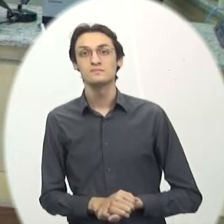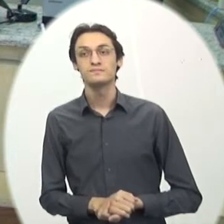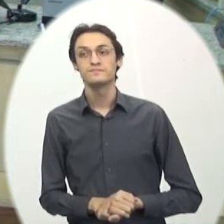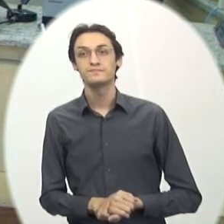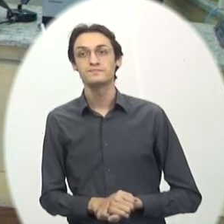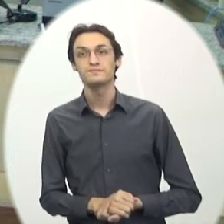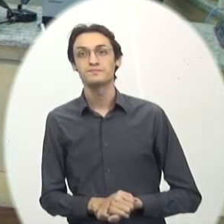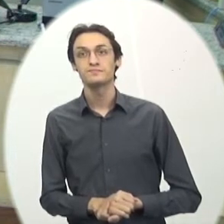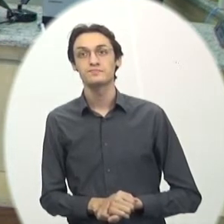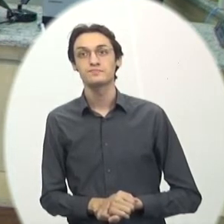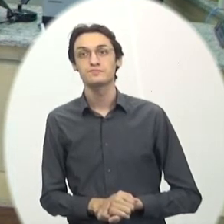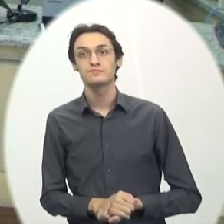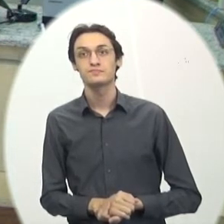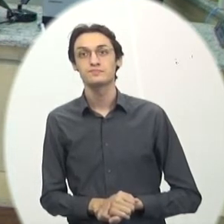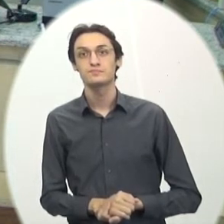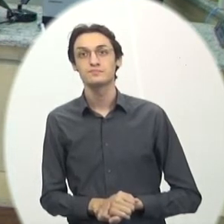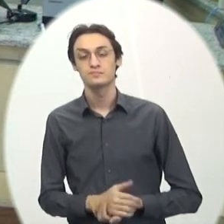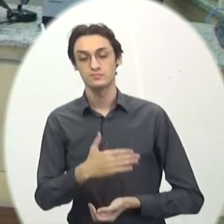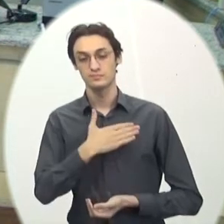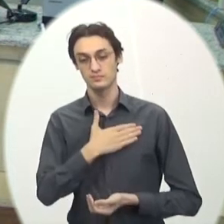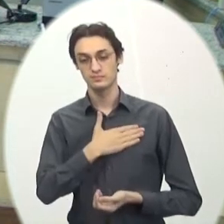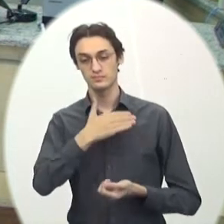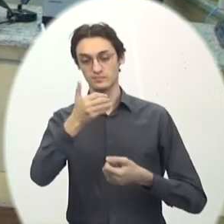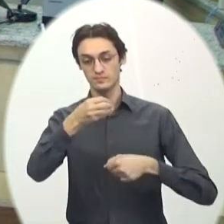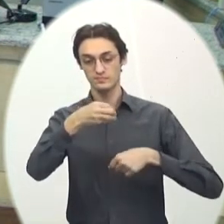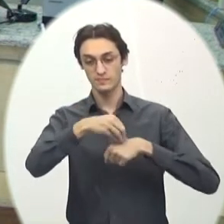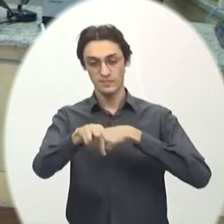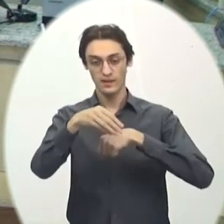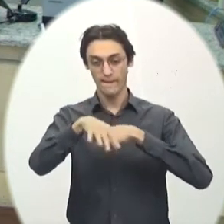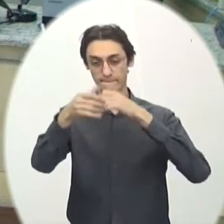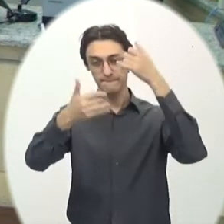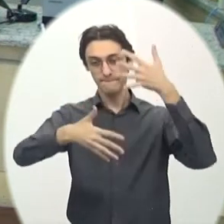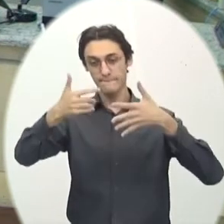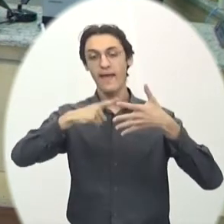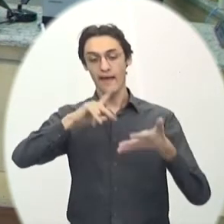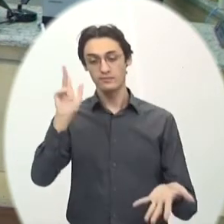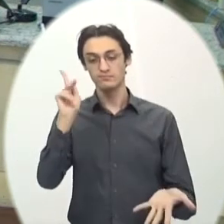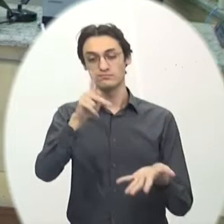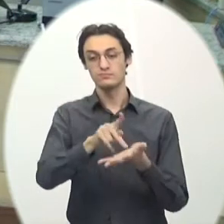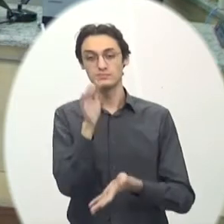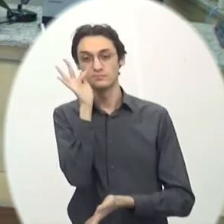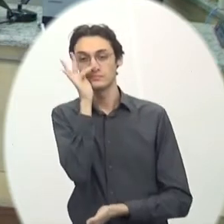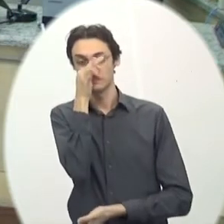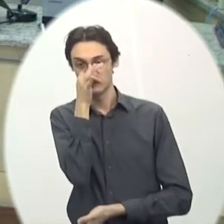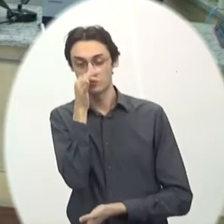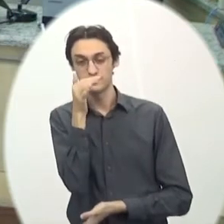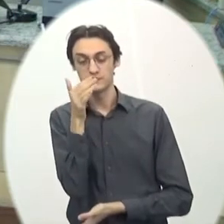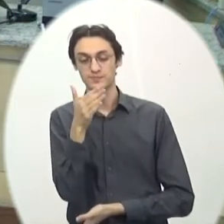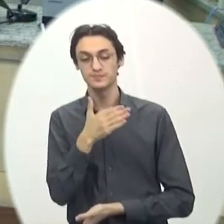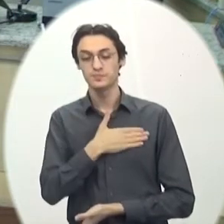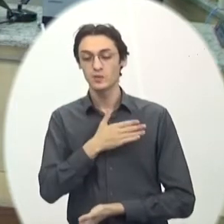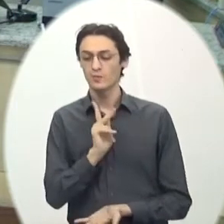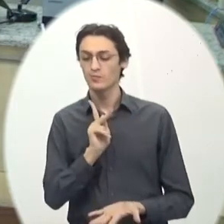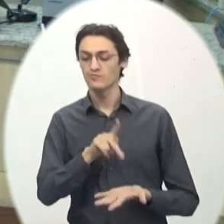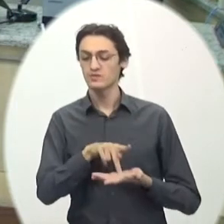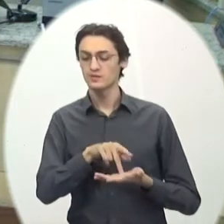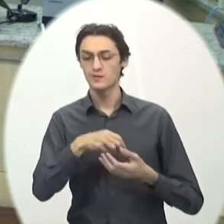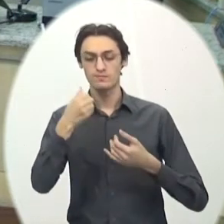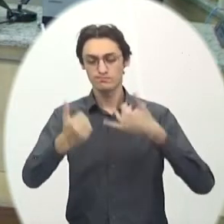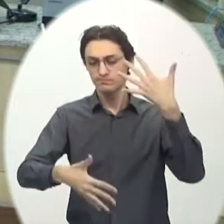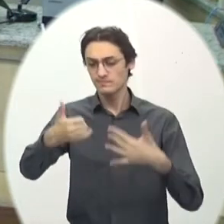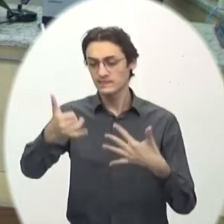oriundos do meu depoimento, são fiéis e verdadeiros. Sendo verdadeiras minhas